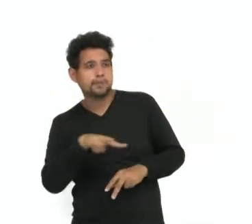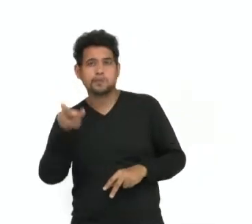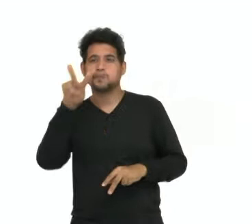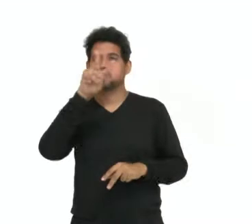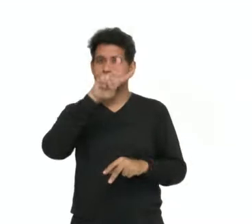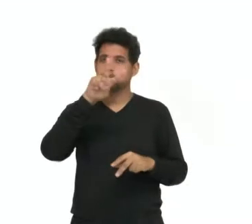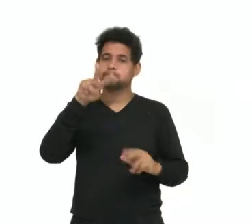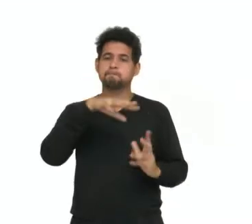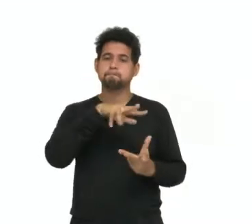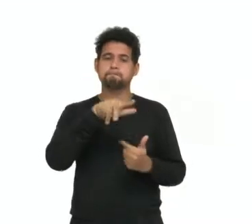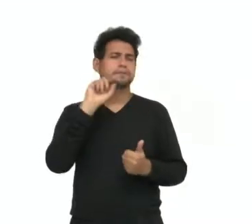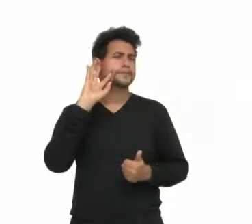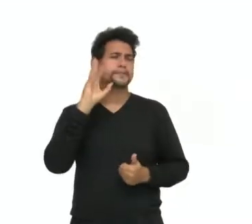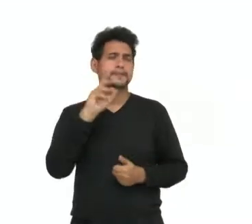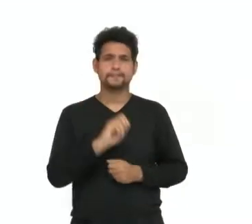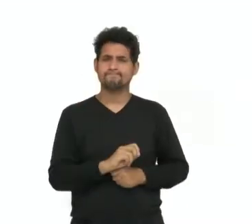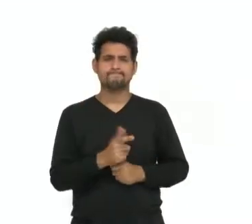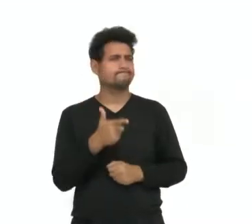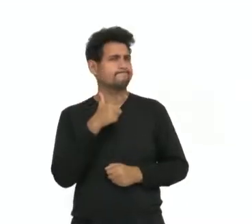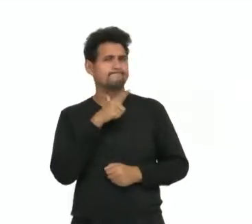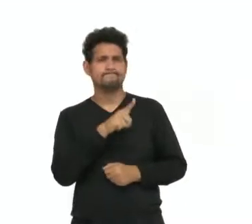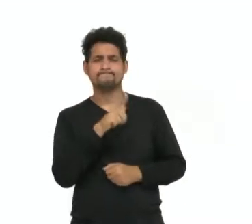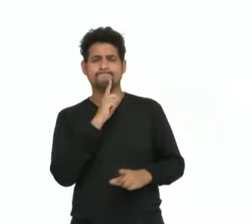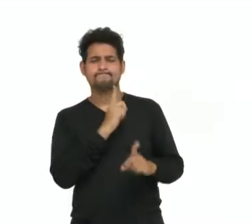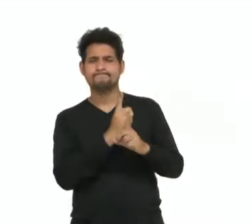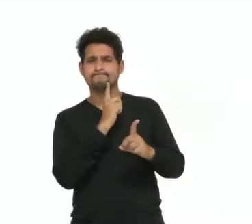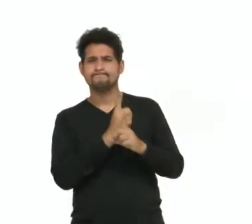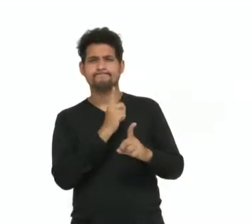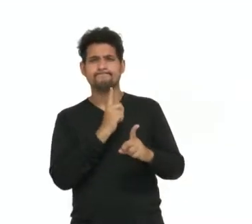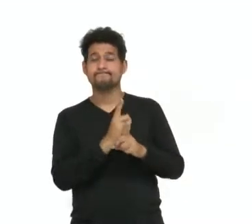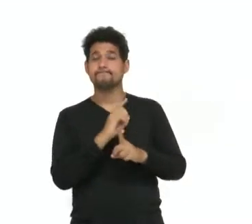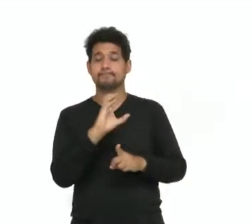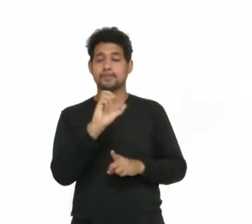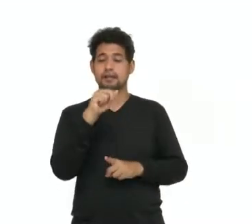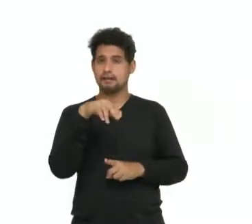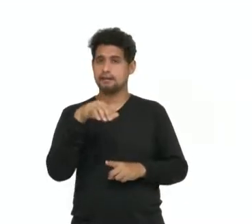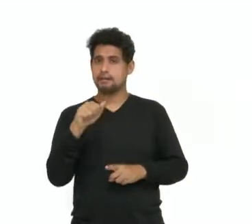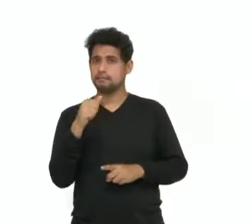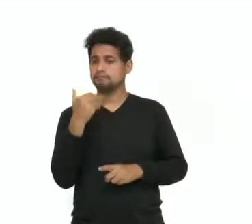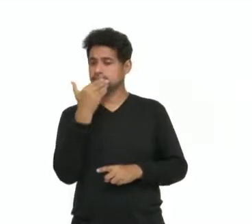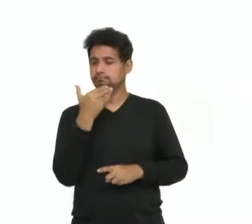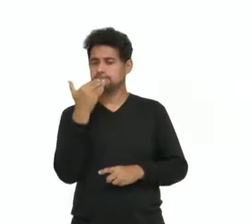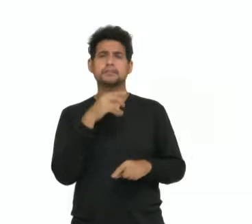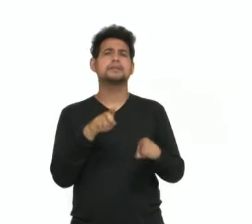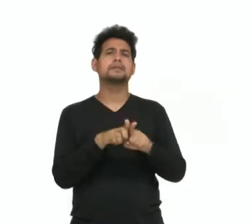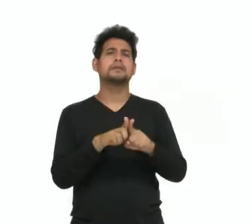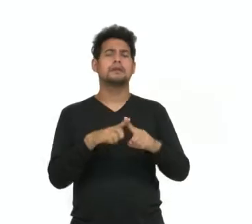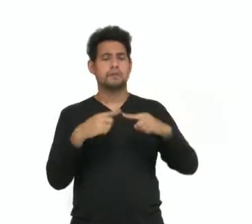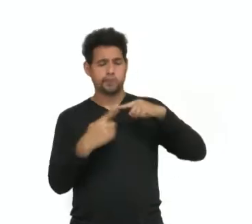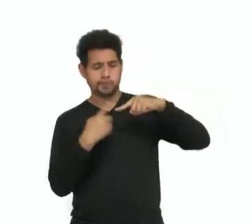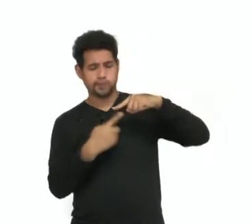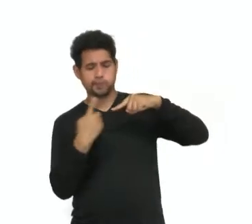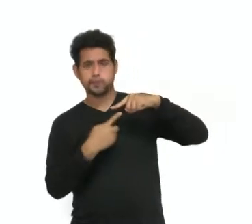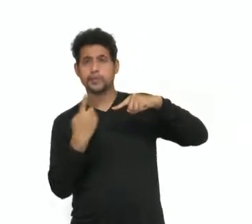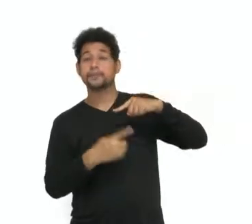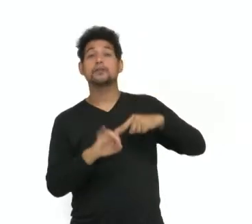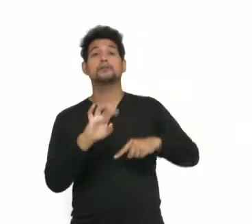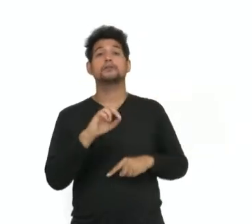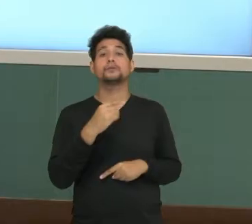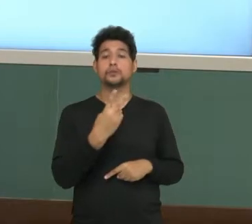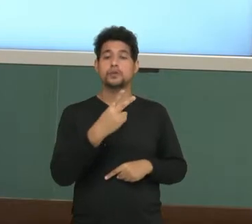energética mundial, nós não conseguimos encontrar os derivados da cana-de-açúcar e a hidráulica representa apenas